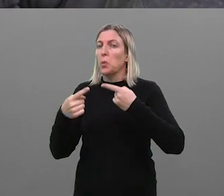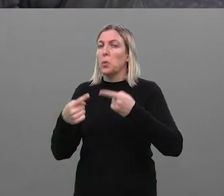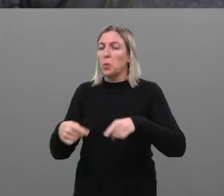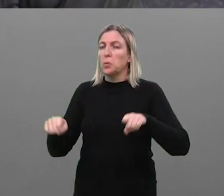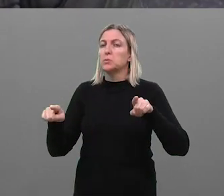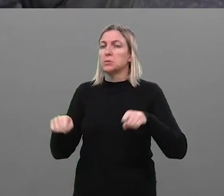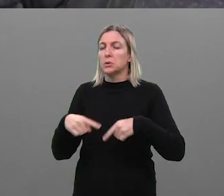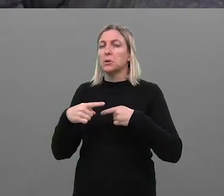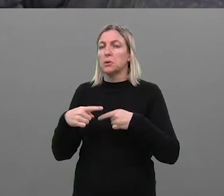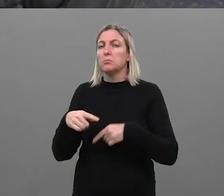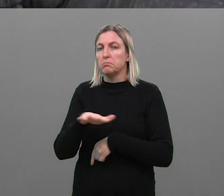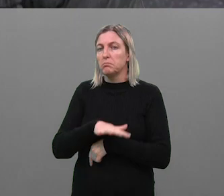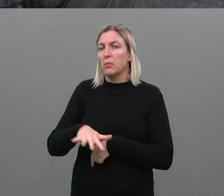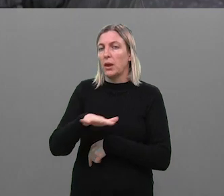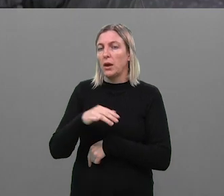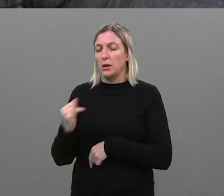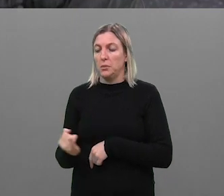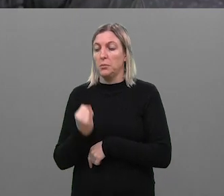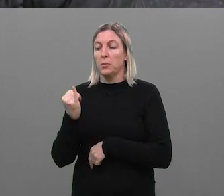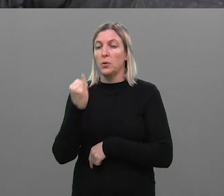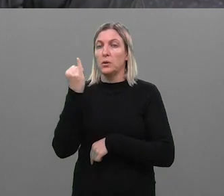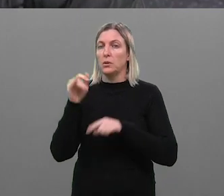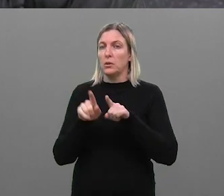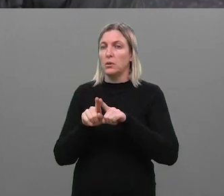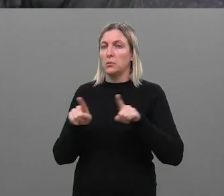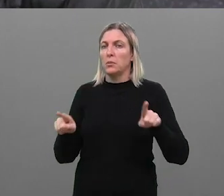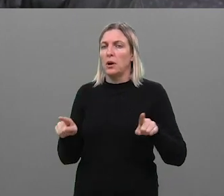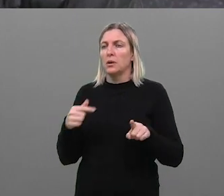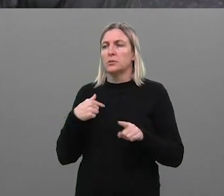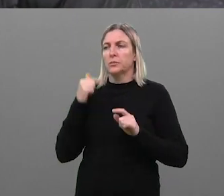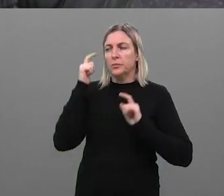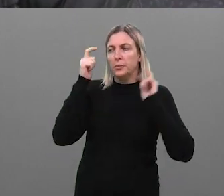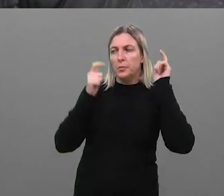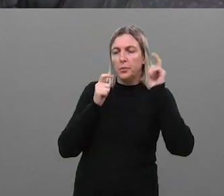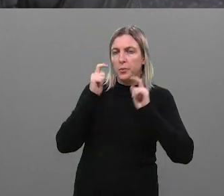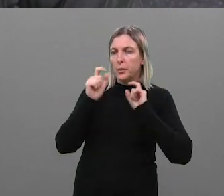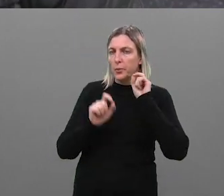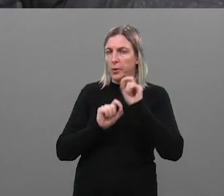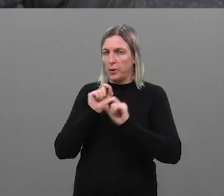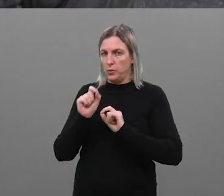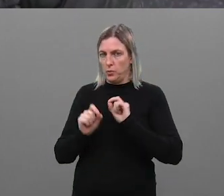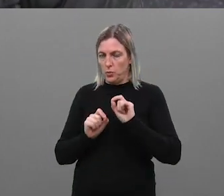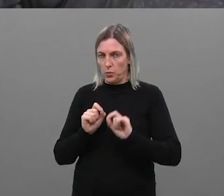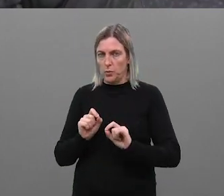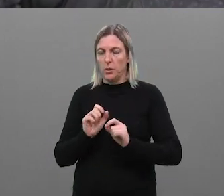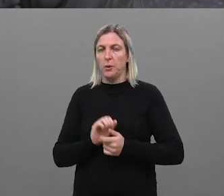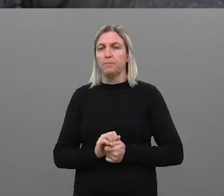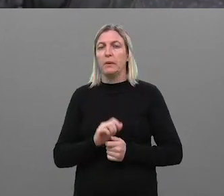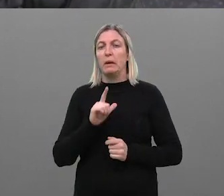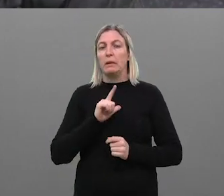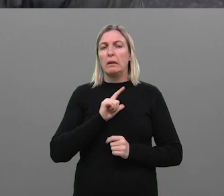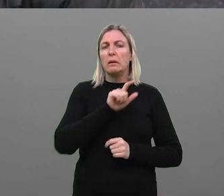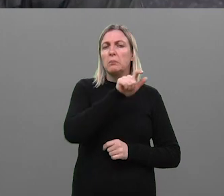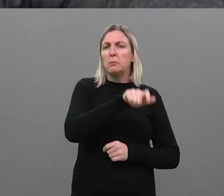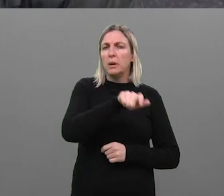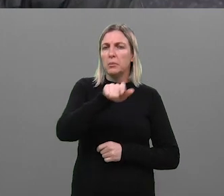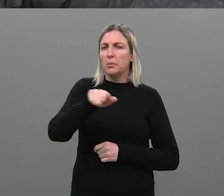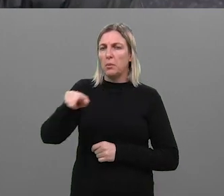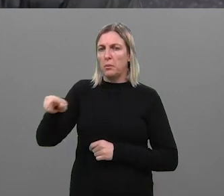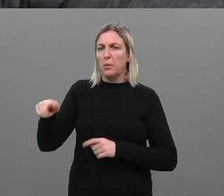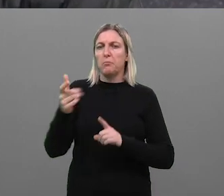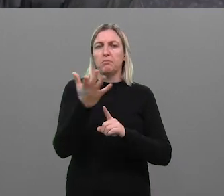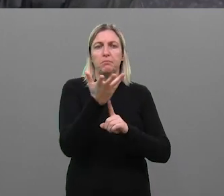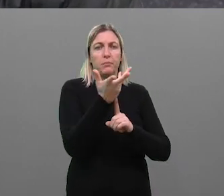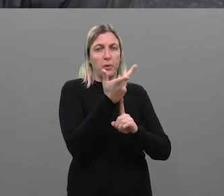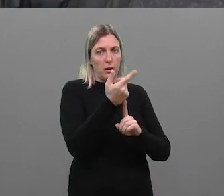certeza né Mas algumas coisas me preocupam um pouco né Por exemplo de todos esses e